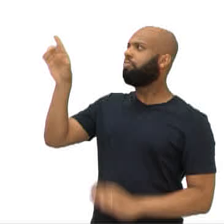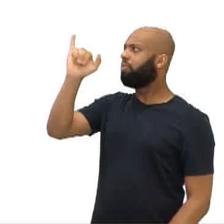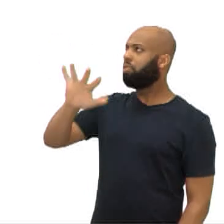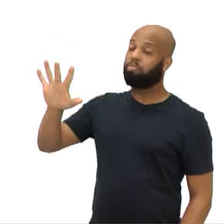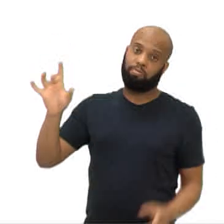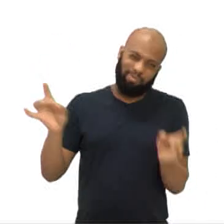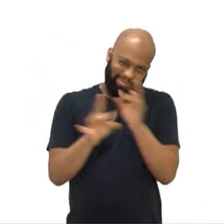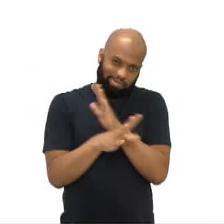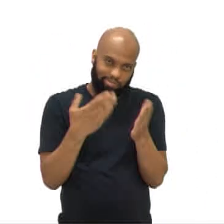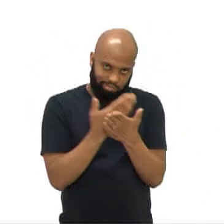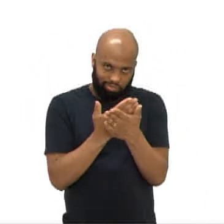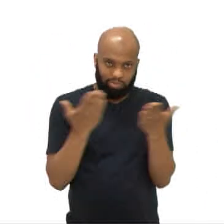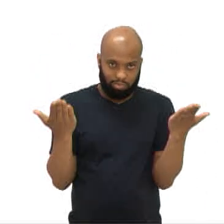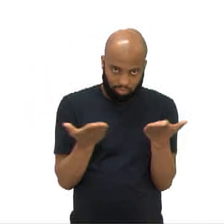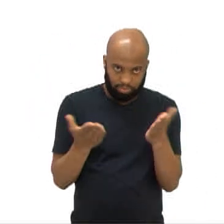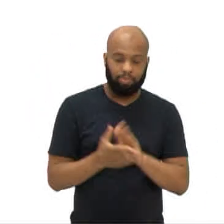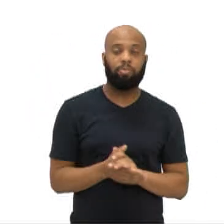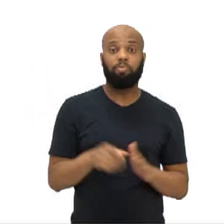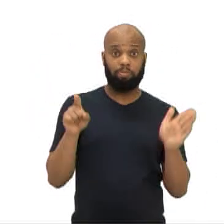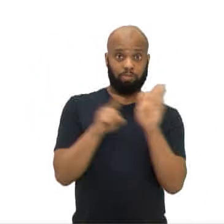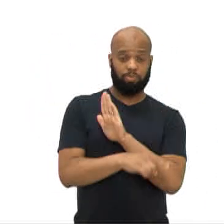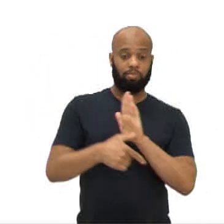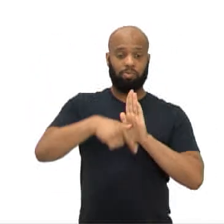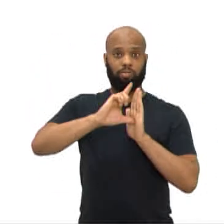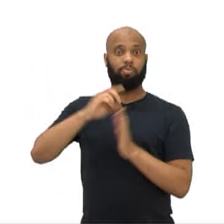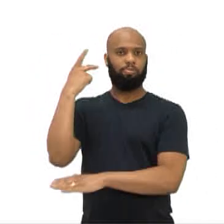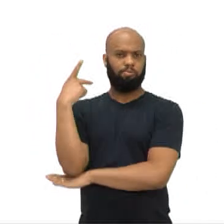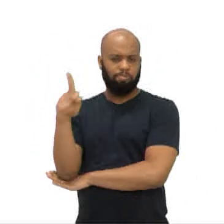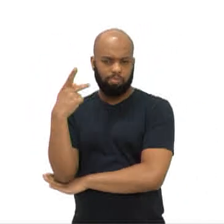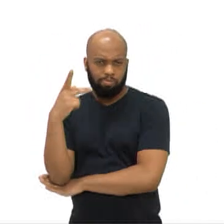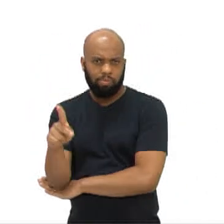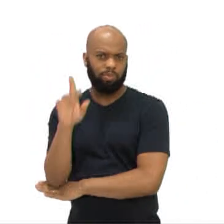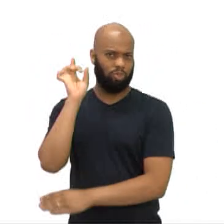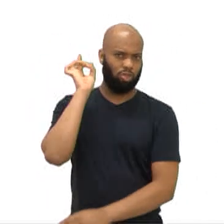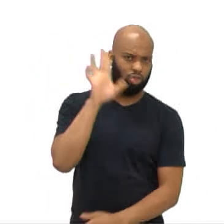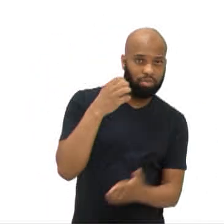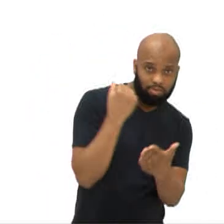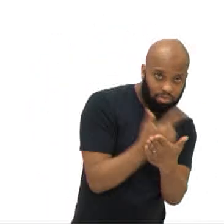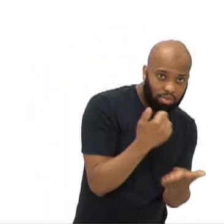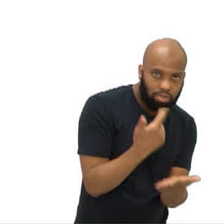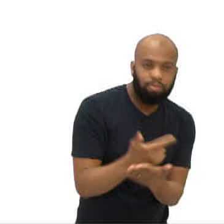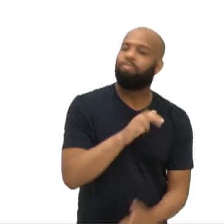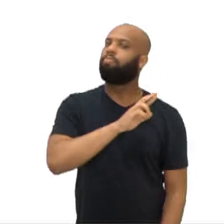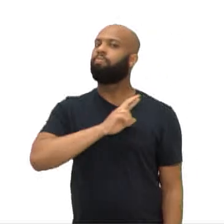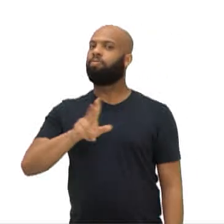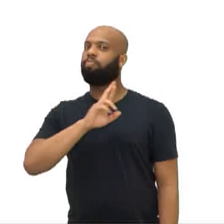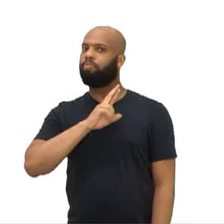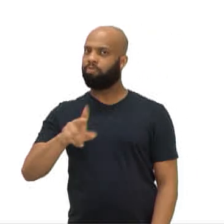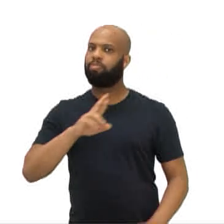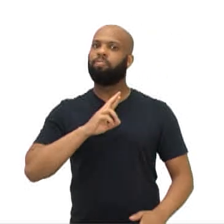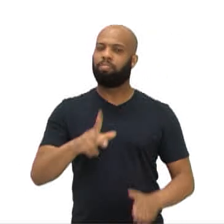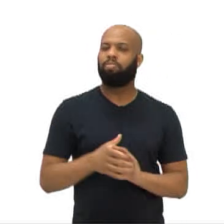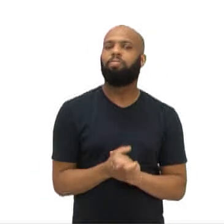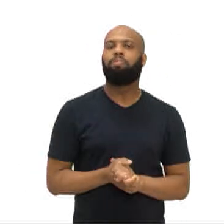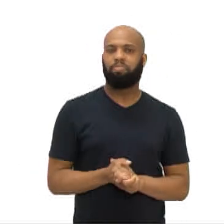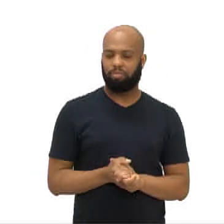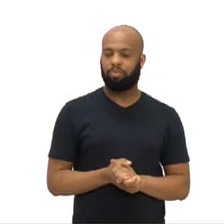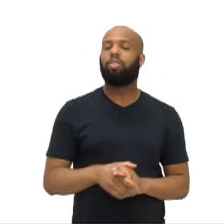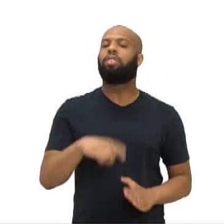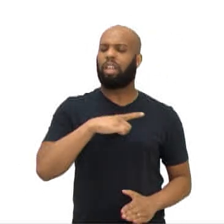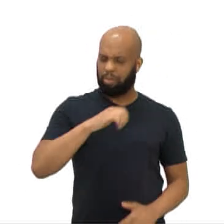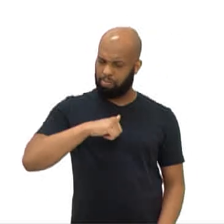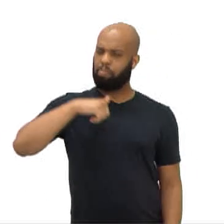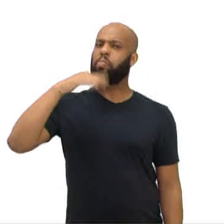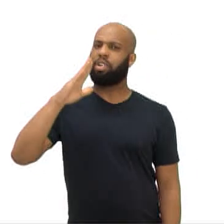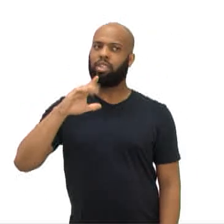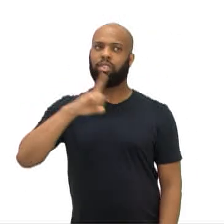nossa aula? Lembra da pergunta inicial? Paraguai é muito mais que compras? Por supuesto, com certeza.